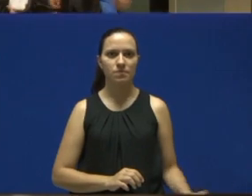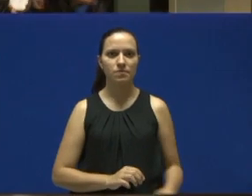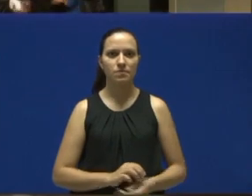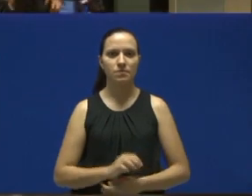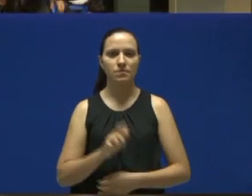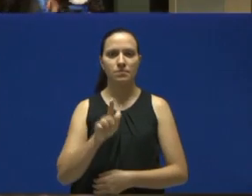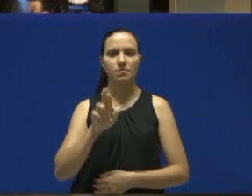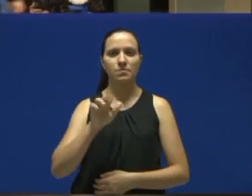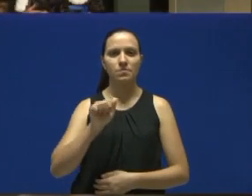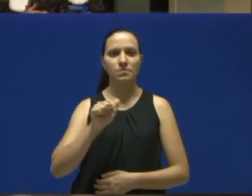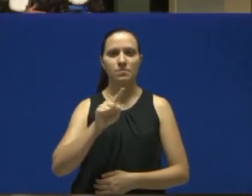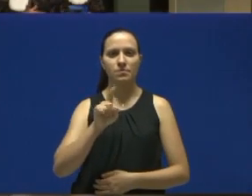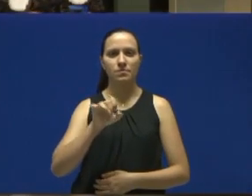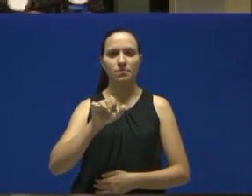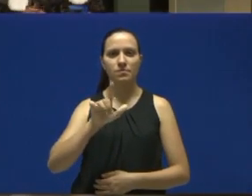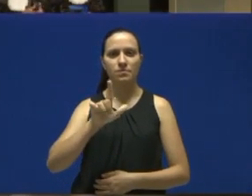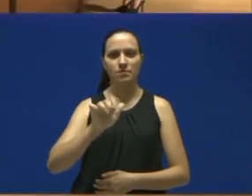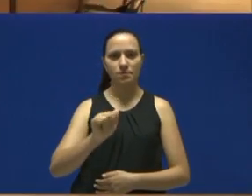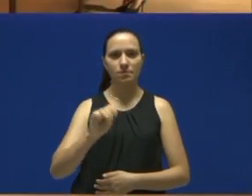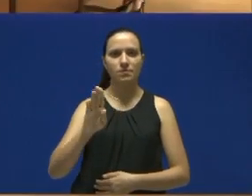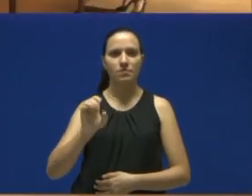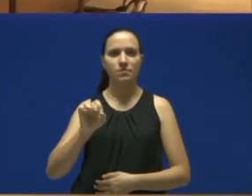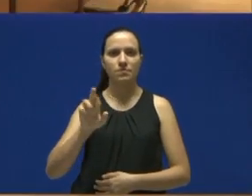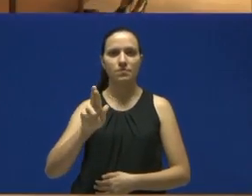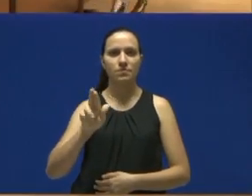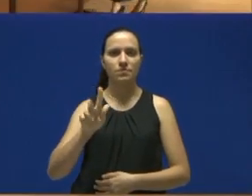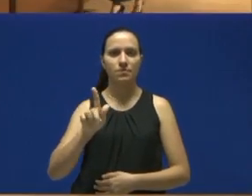graziela borges borg